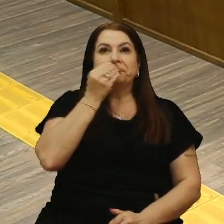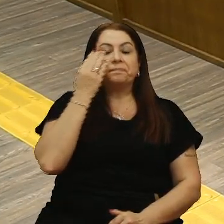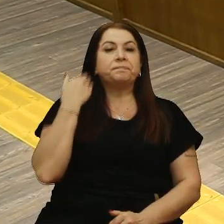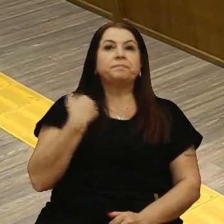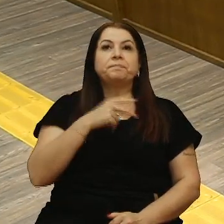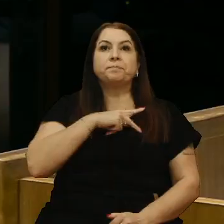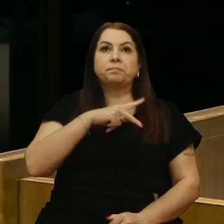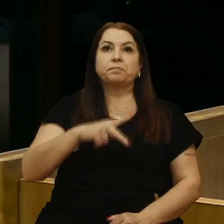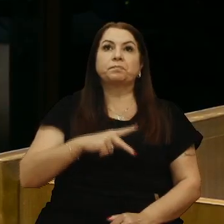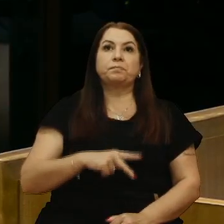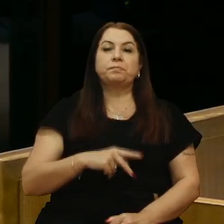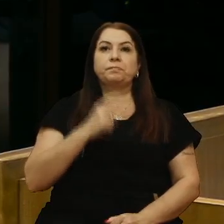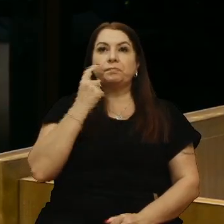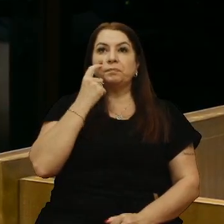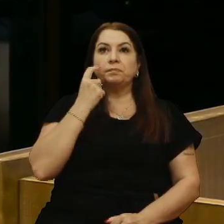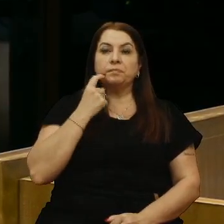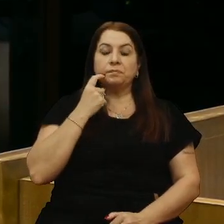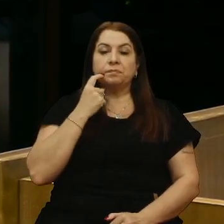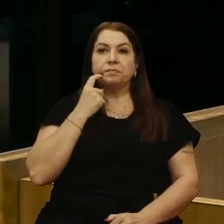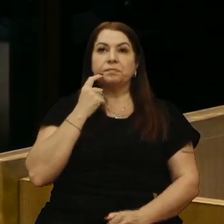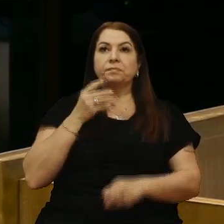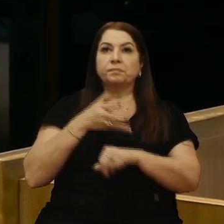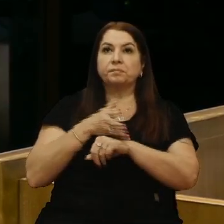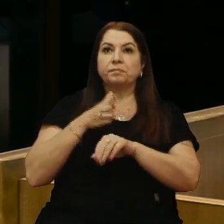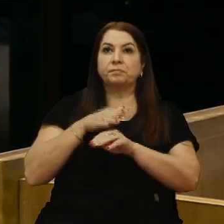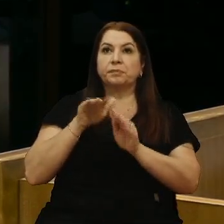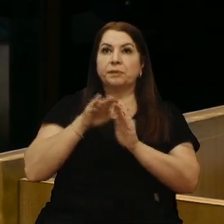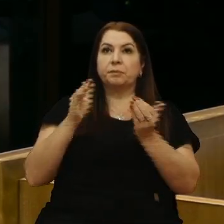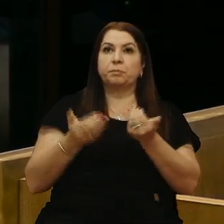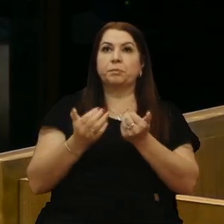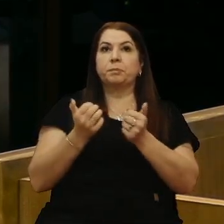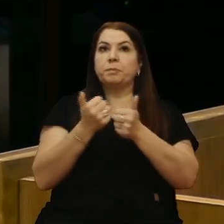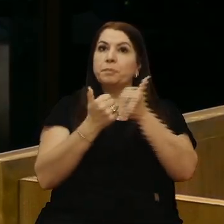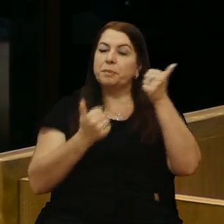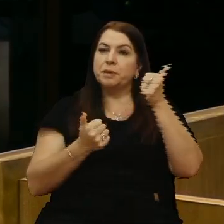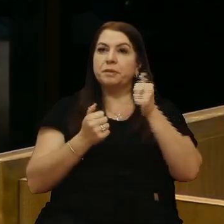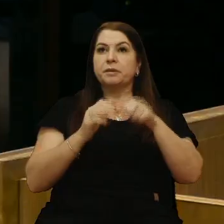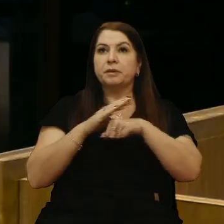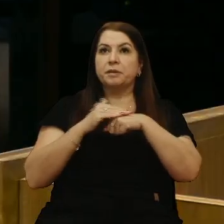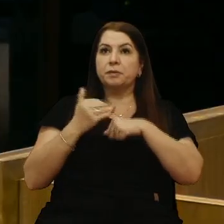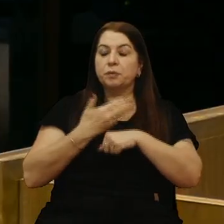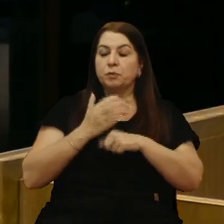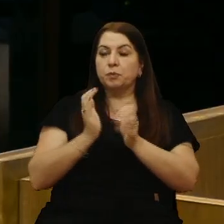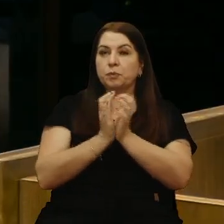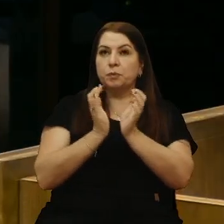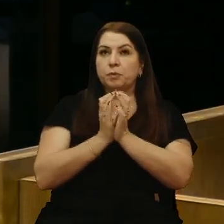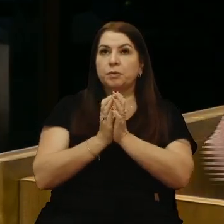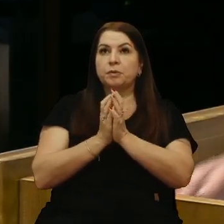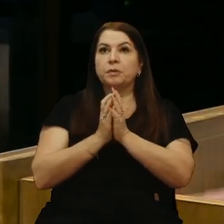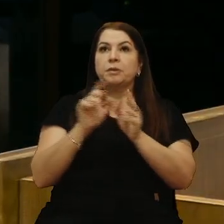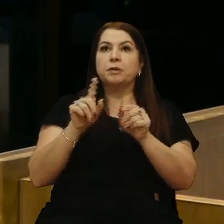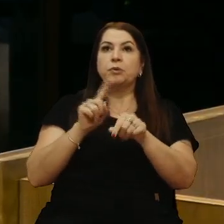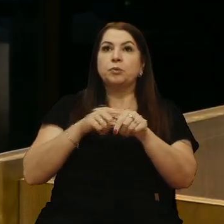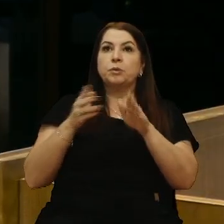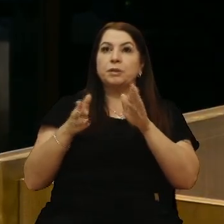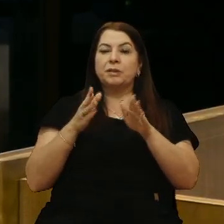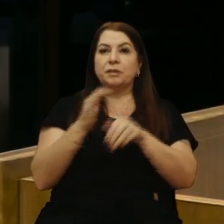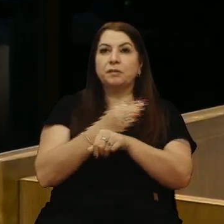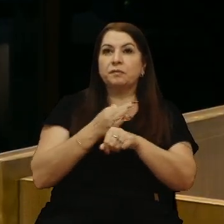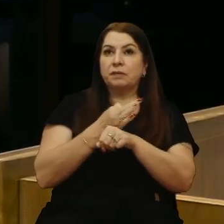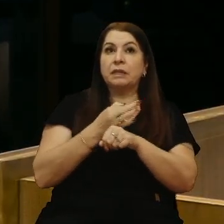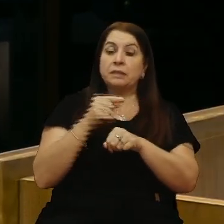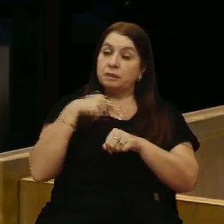Senhor presidente Wagner Petrini, membros da mesa, queridos colegas que durante o recesso estão aqui, em um momento